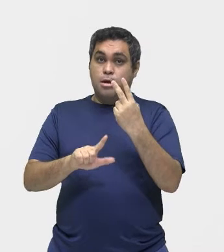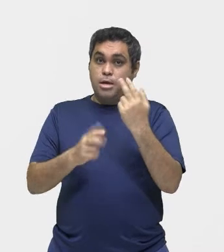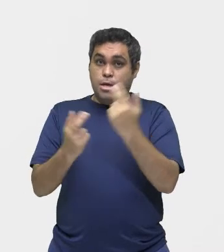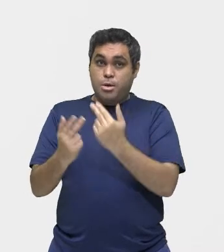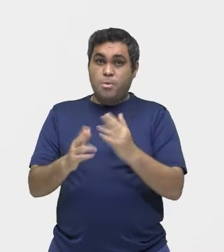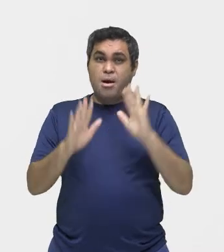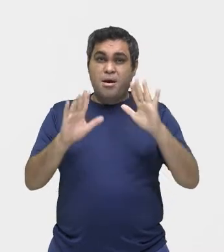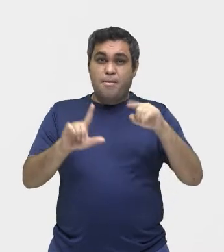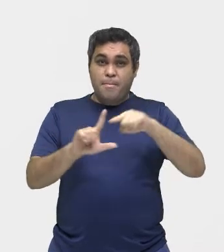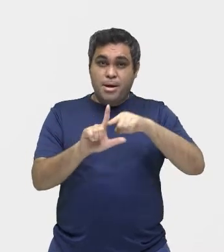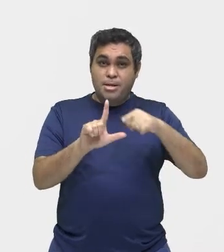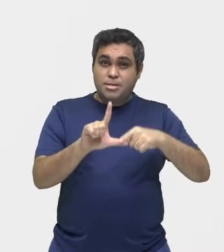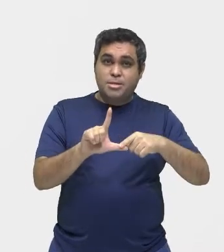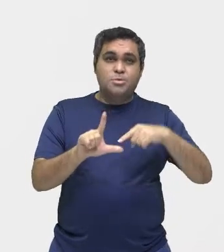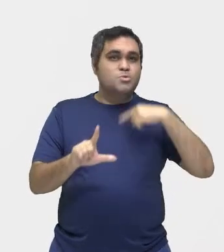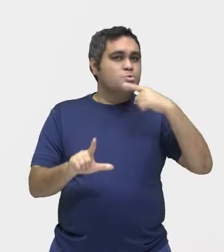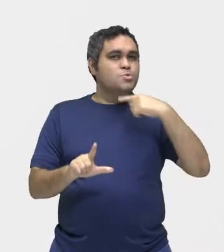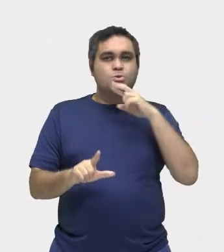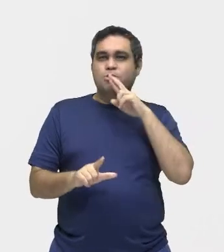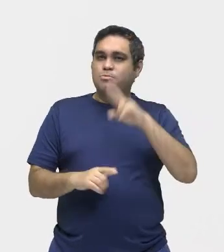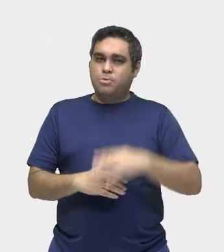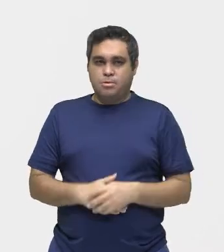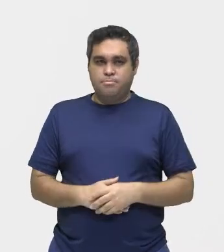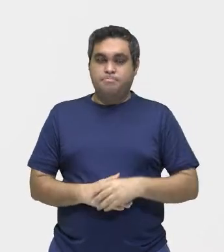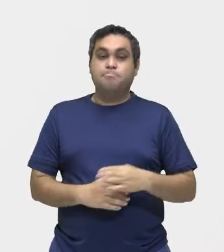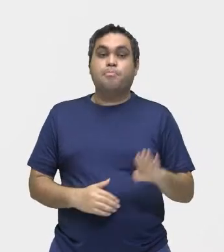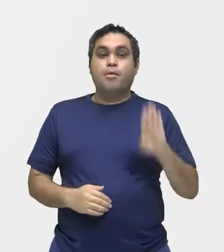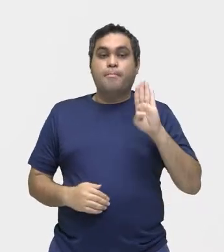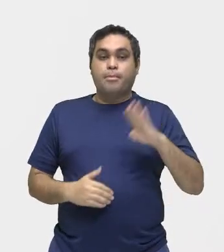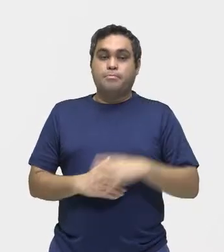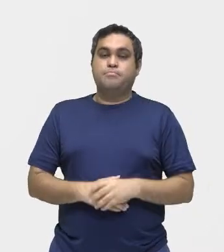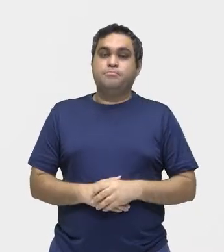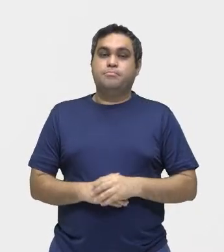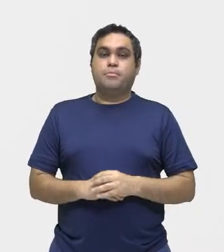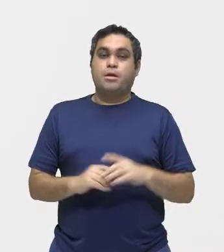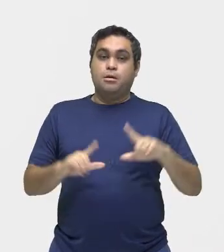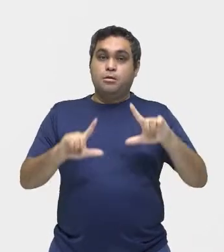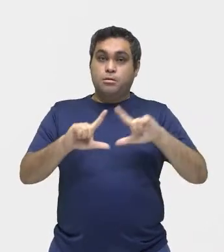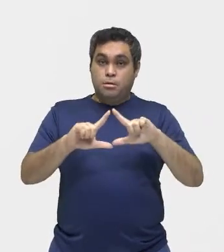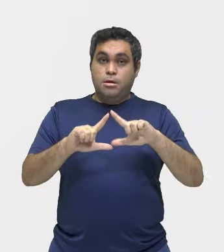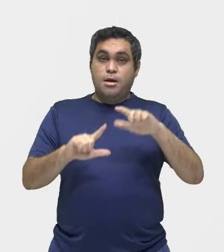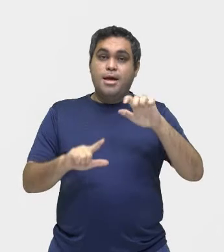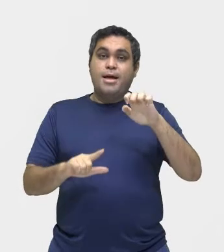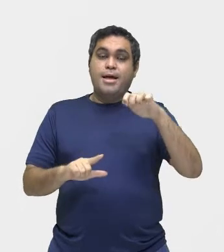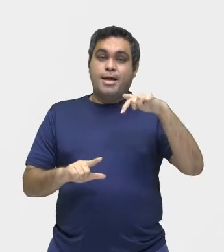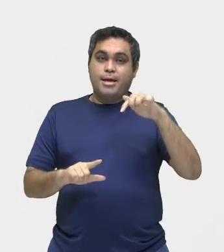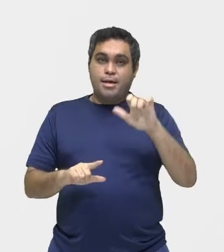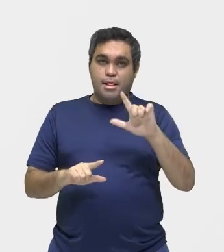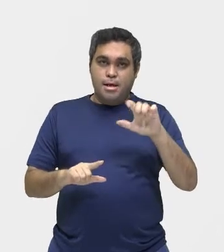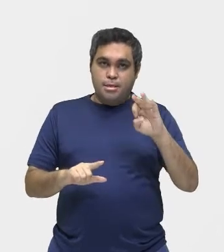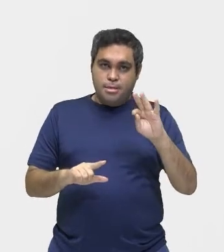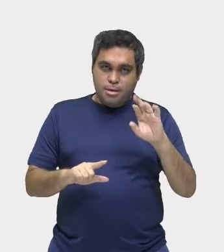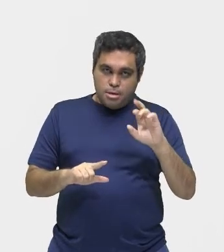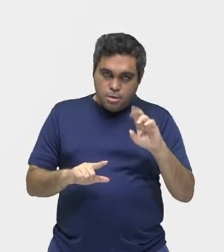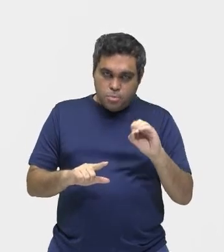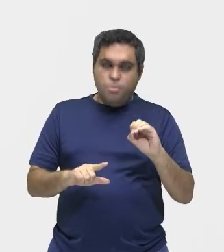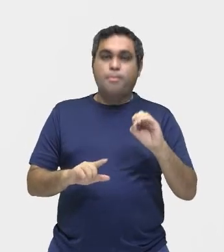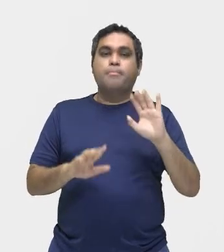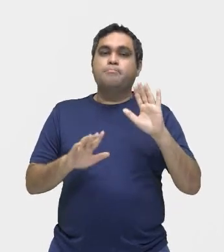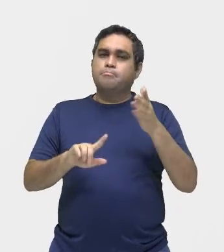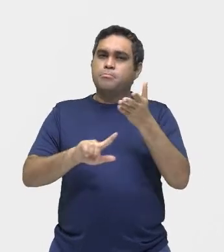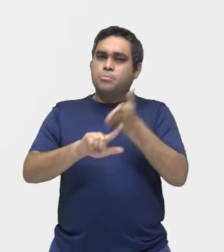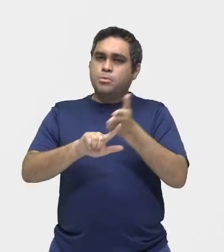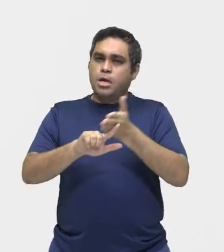B. Um triângulo equilátero possui todos os lados com comprimentos iguais. Entretanto, não é